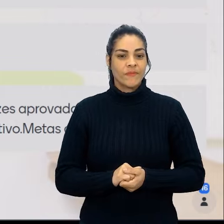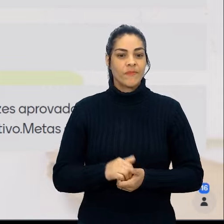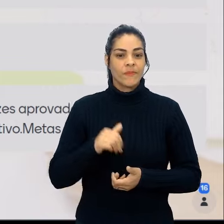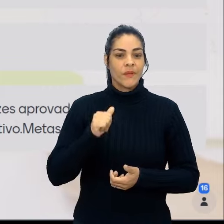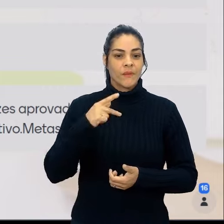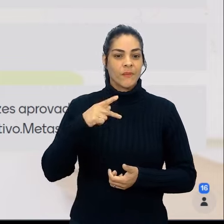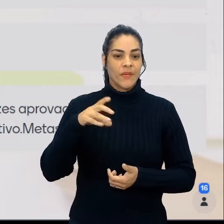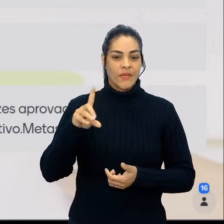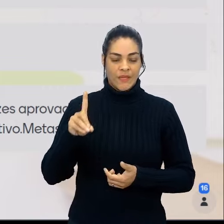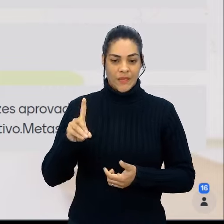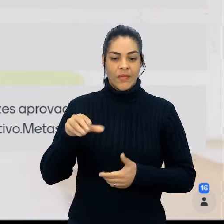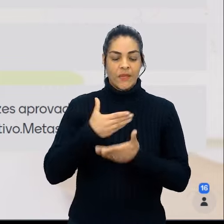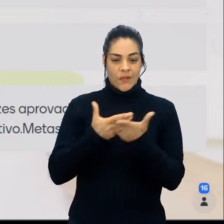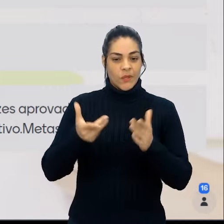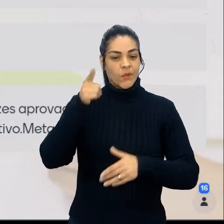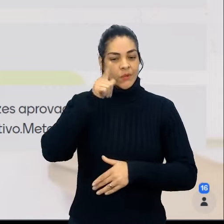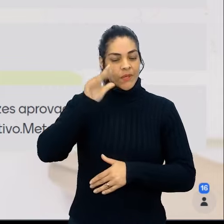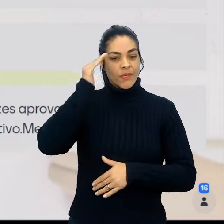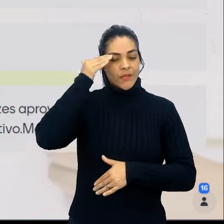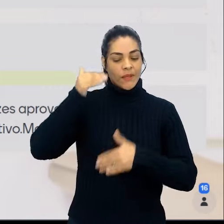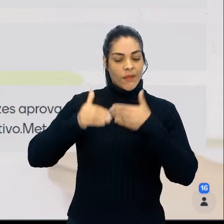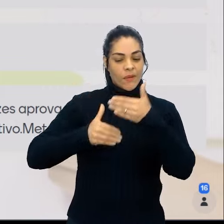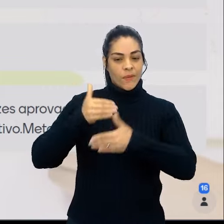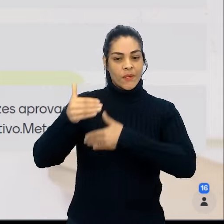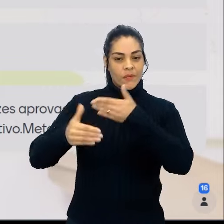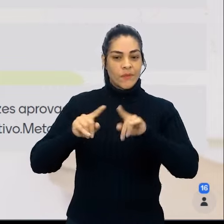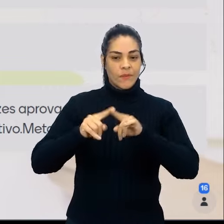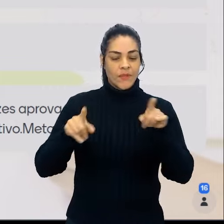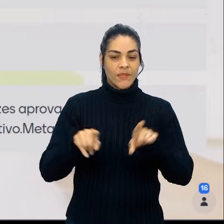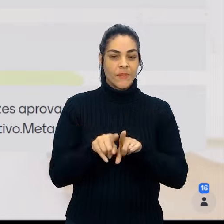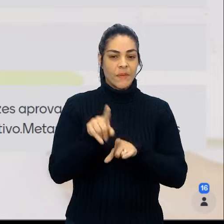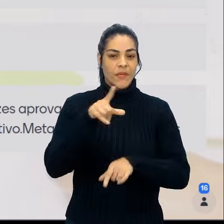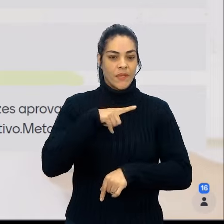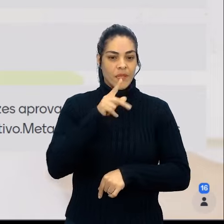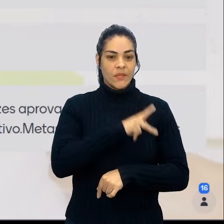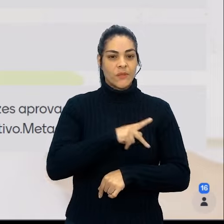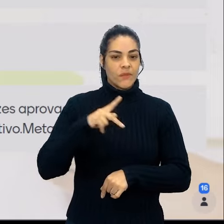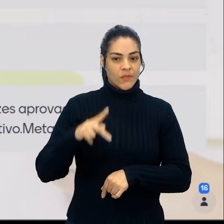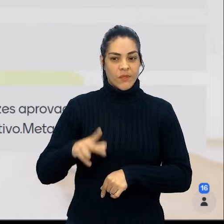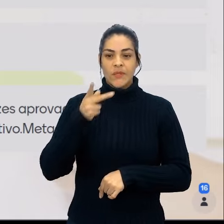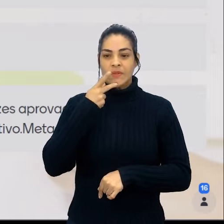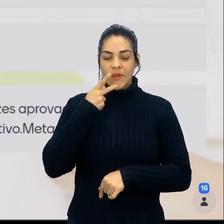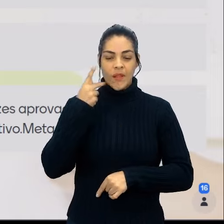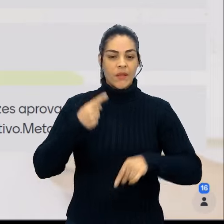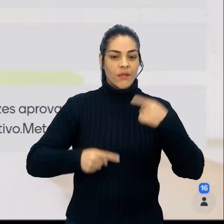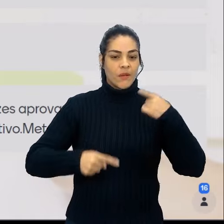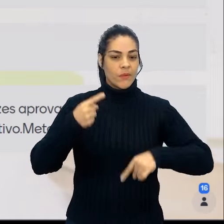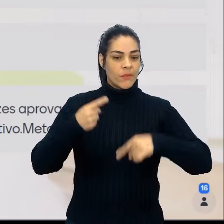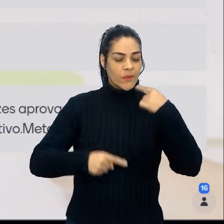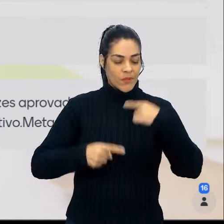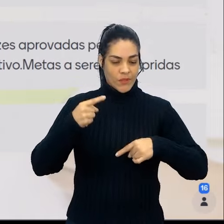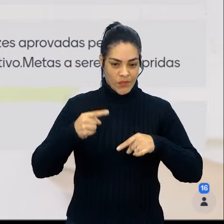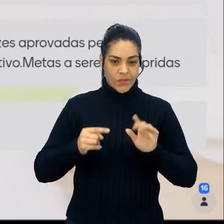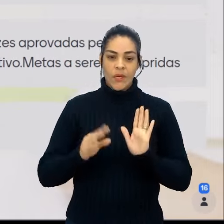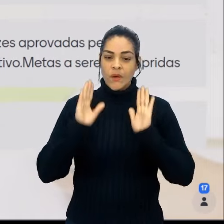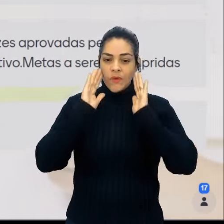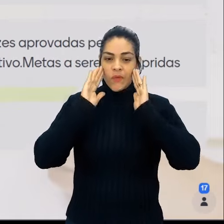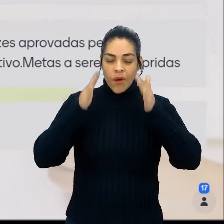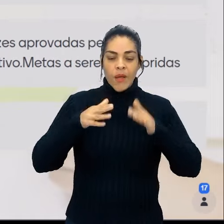gente entende esse processo. Aí, mas também tem os professores que falaram também que políticas voltadas para o bem da